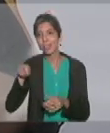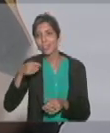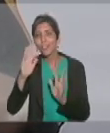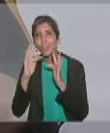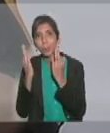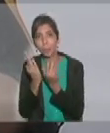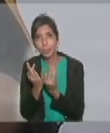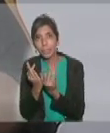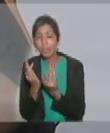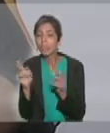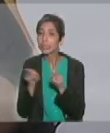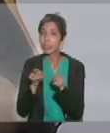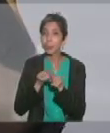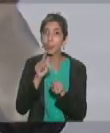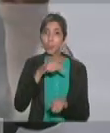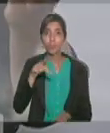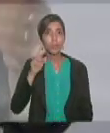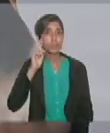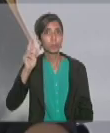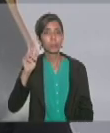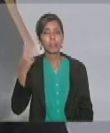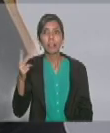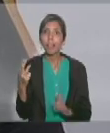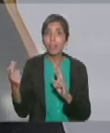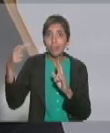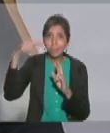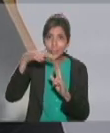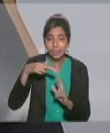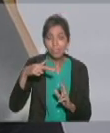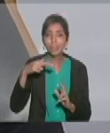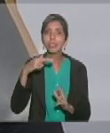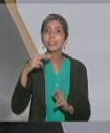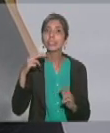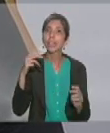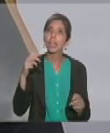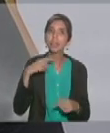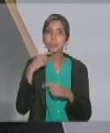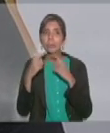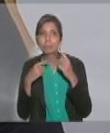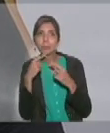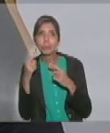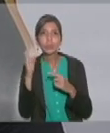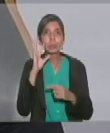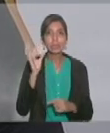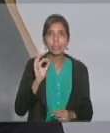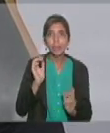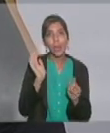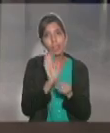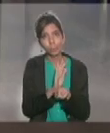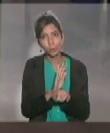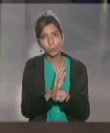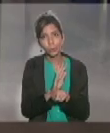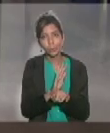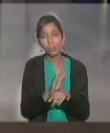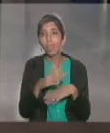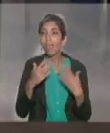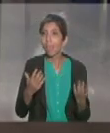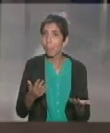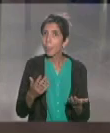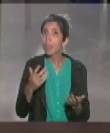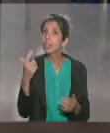e um mentor, que é esse professor, que passa a ser a referência dele quando ele tem alguma dúvida. Mas isso é para